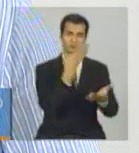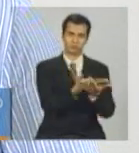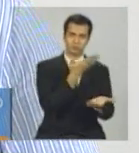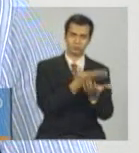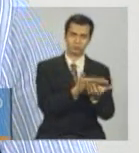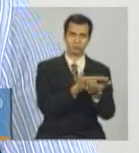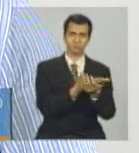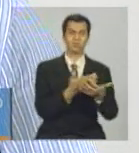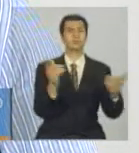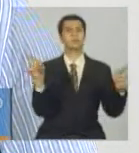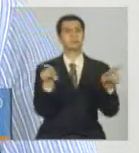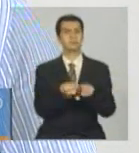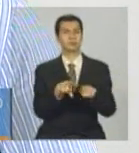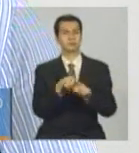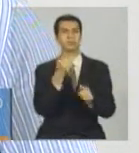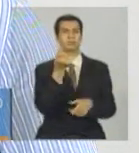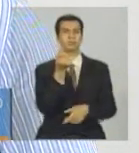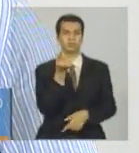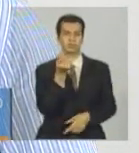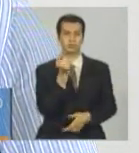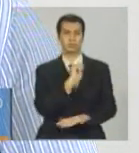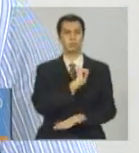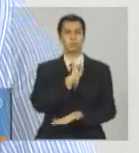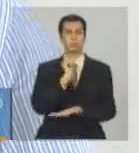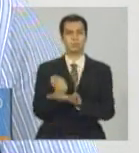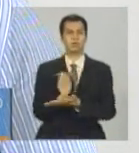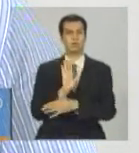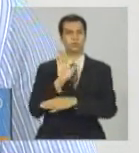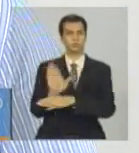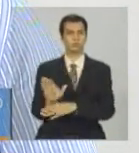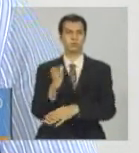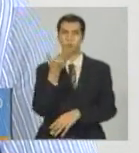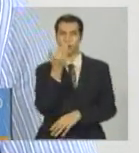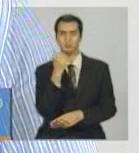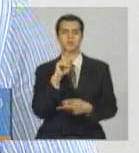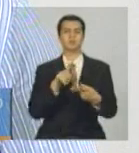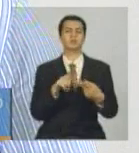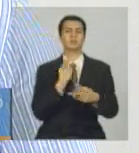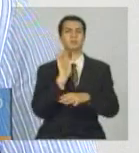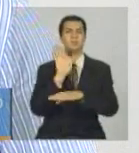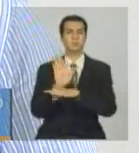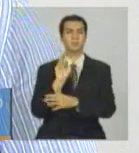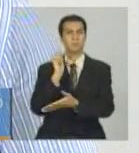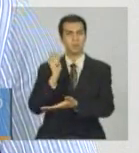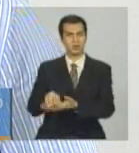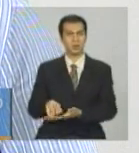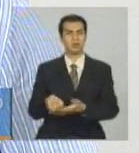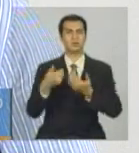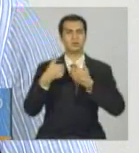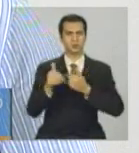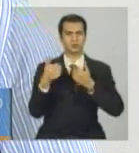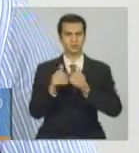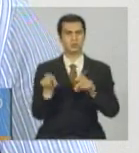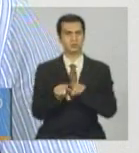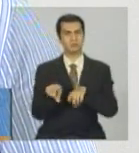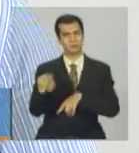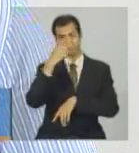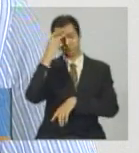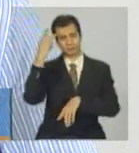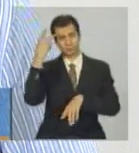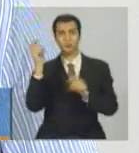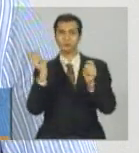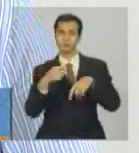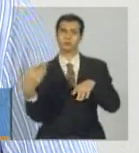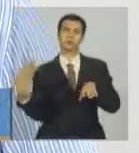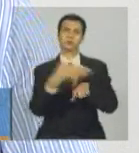um auxílio em relação à alimentação e em relação ao transporte para viabilizar a participação desse trabalhador no